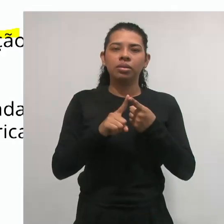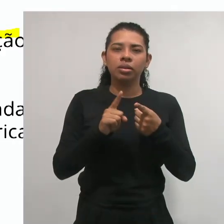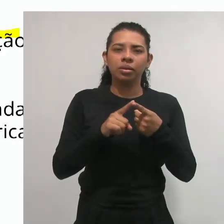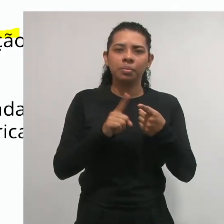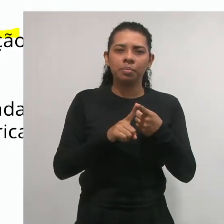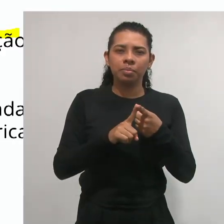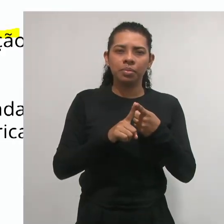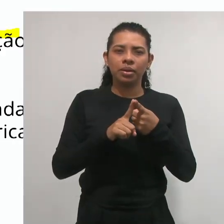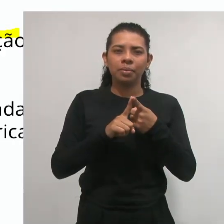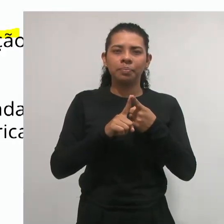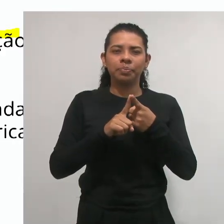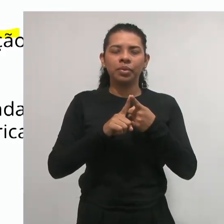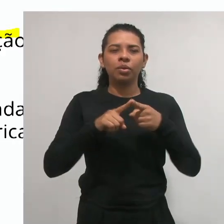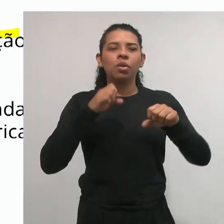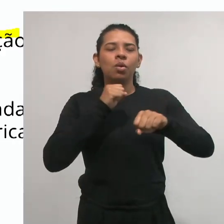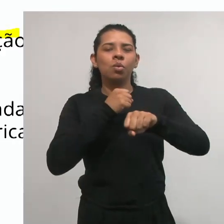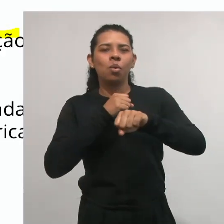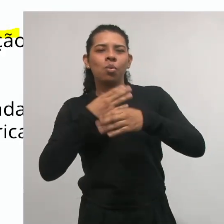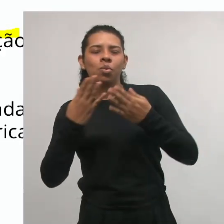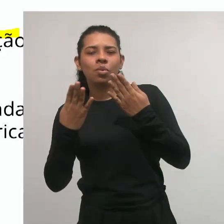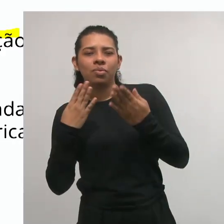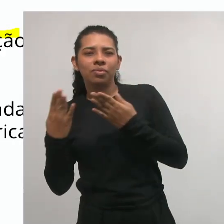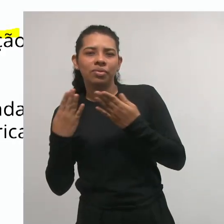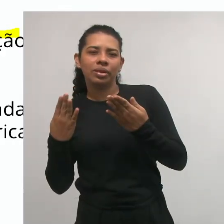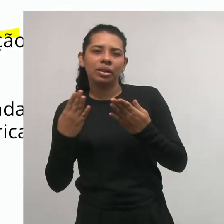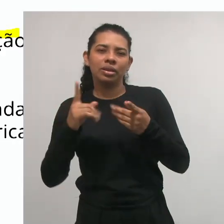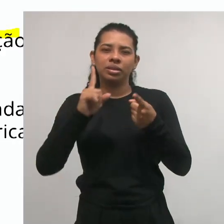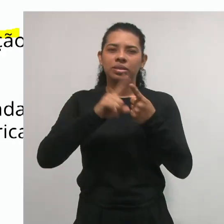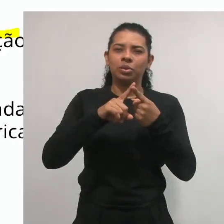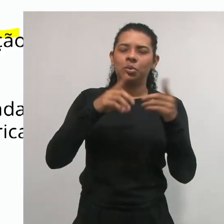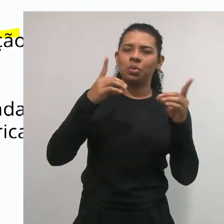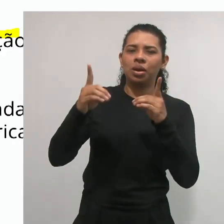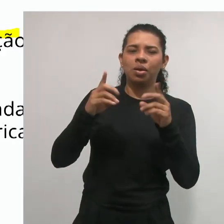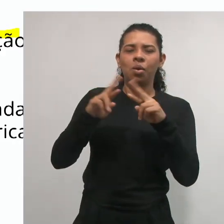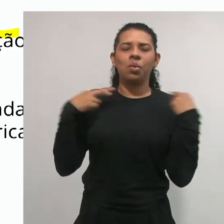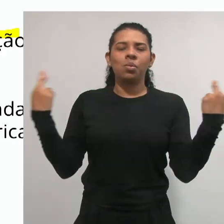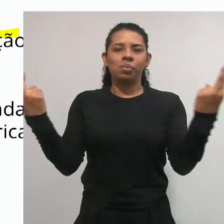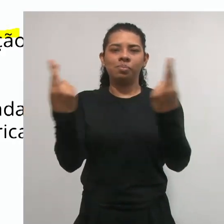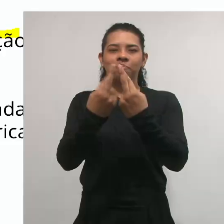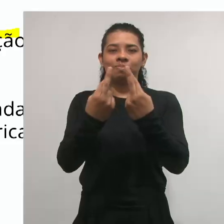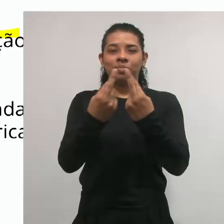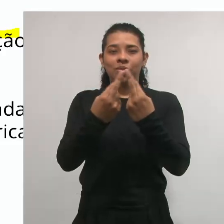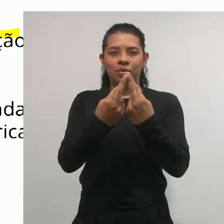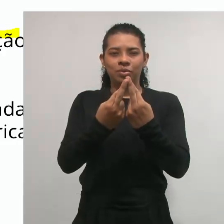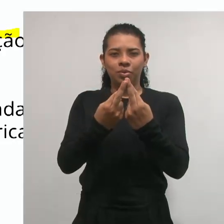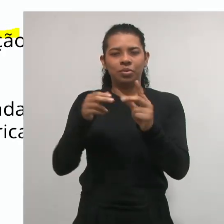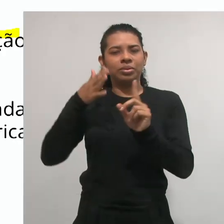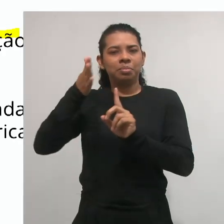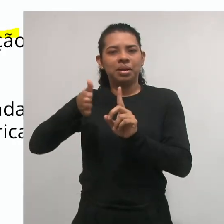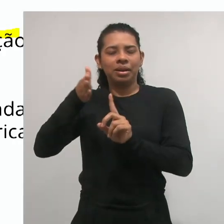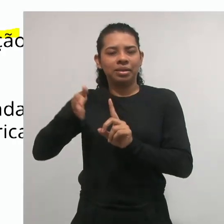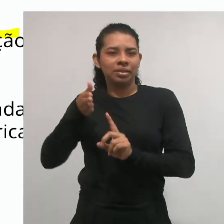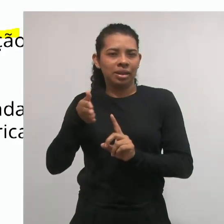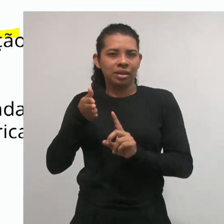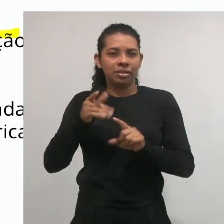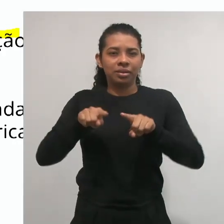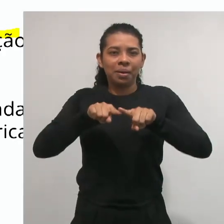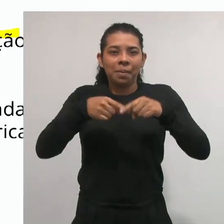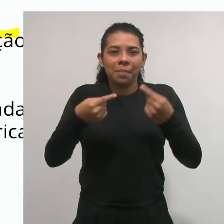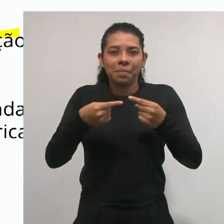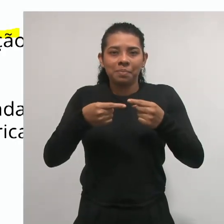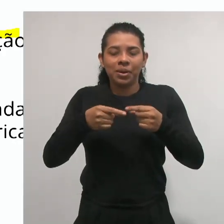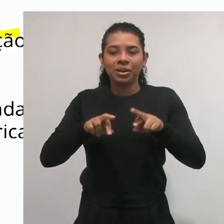com os debates que nós temos tido na academia, né? Então, um exemplo disso é que as